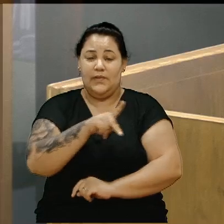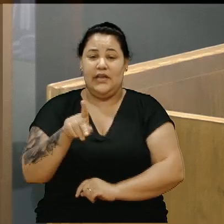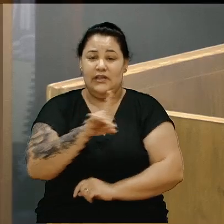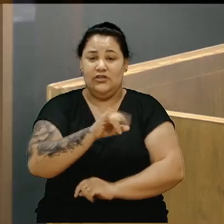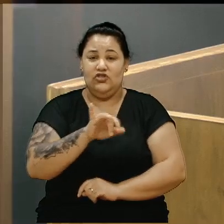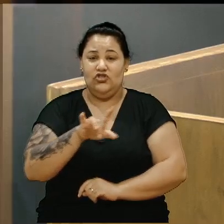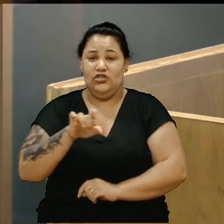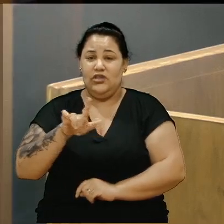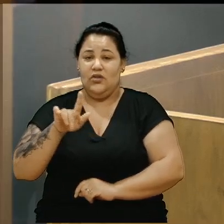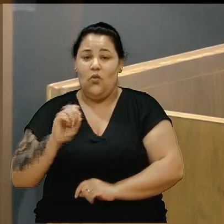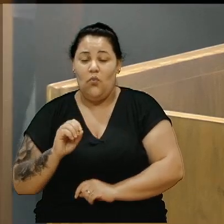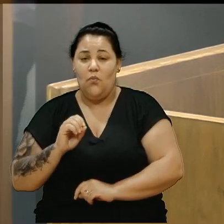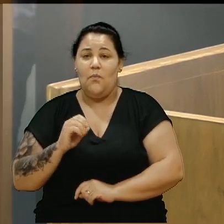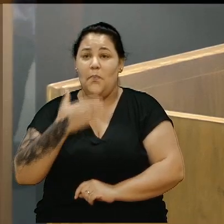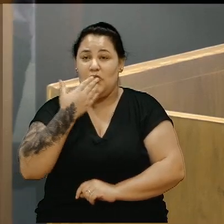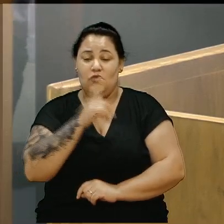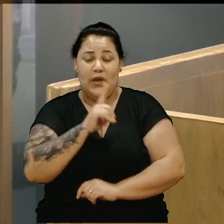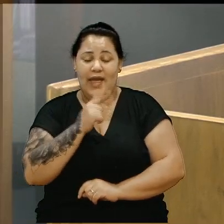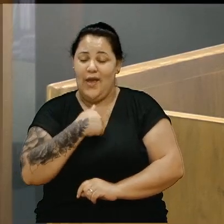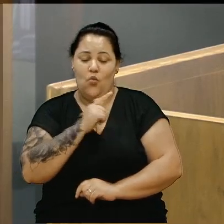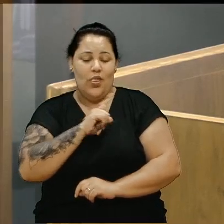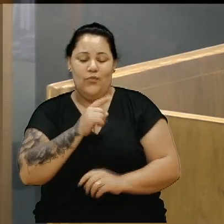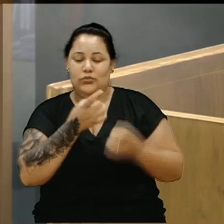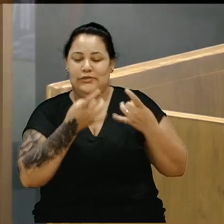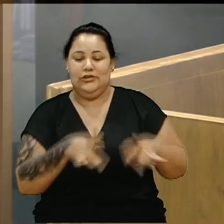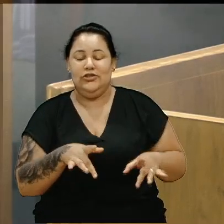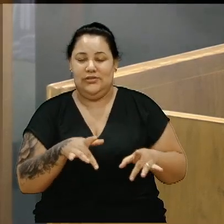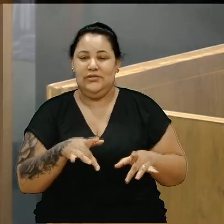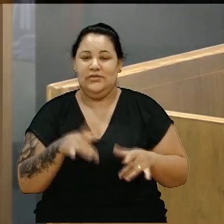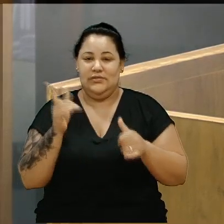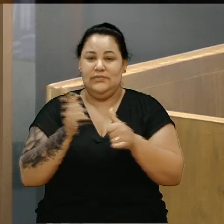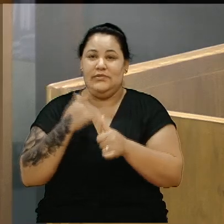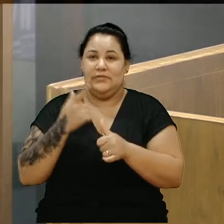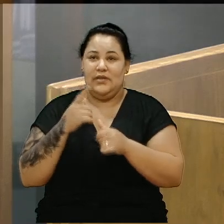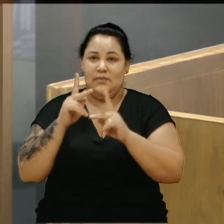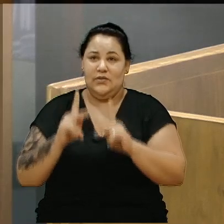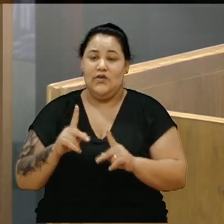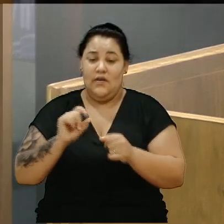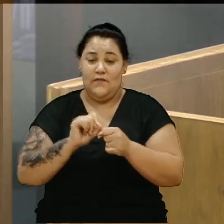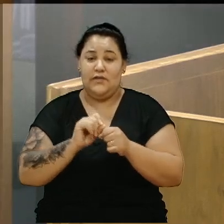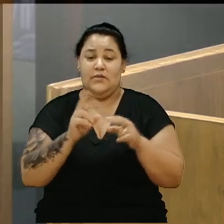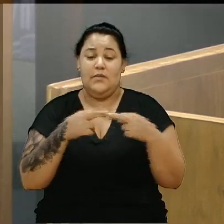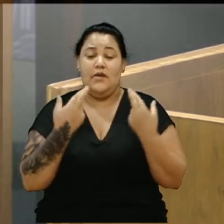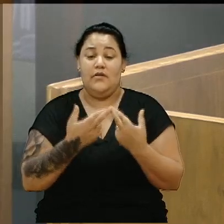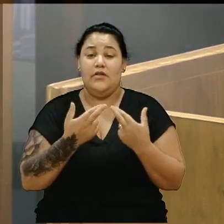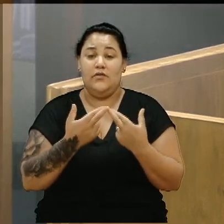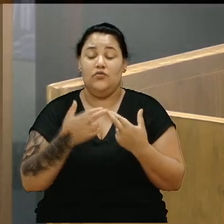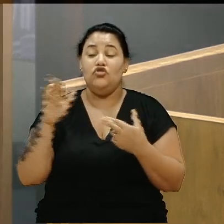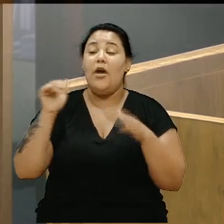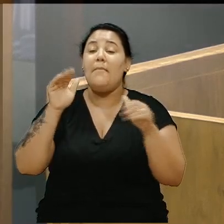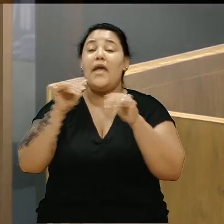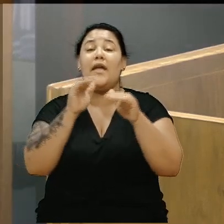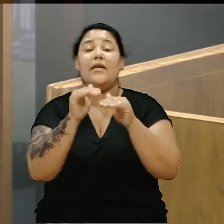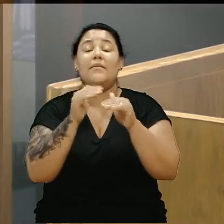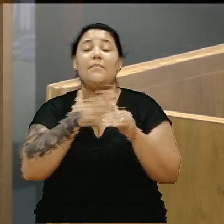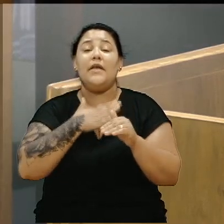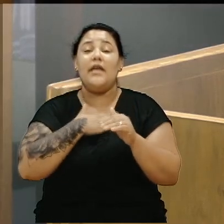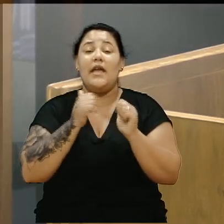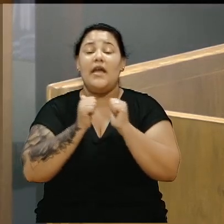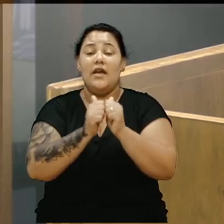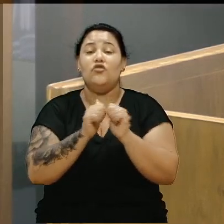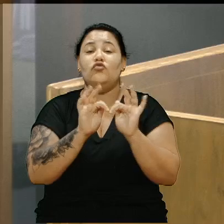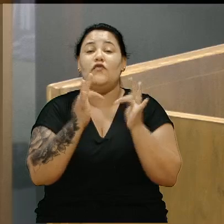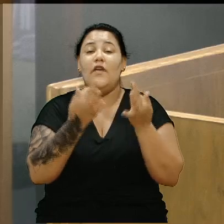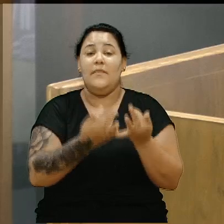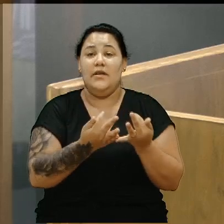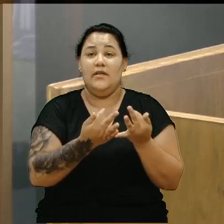eu não desistisse, as primeiras pessoas que eu fiz uma reunião foi com a minha família, com a minha esposa Marivane, com as minhas